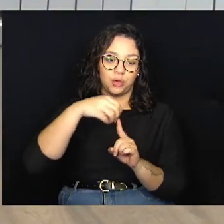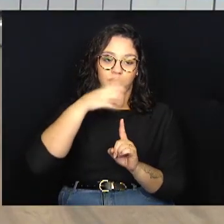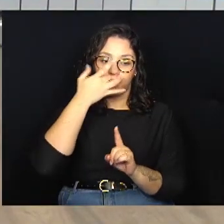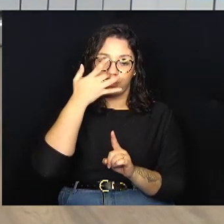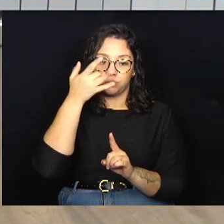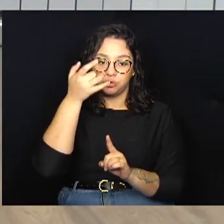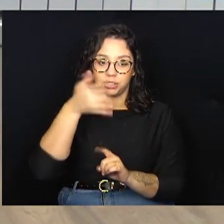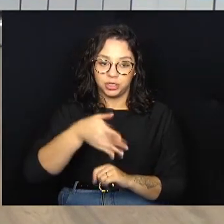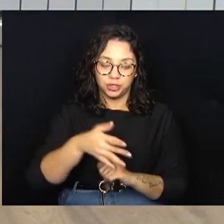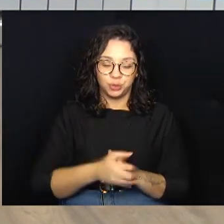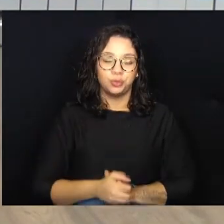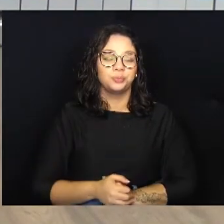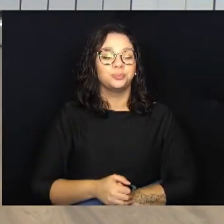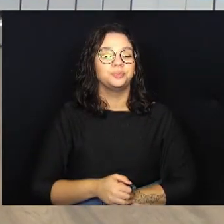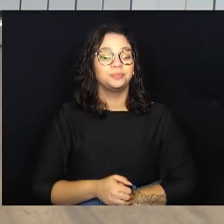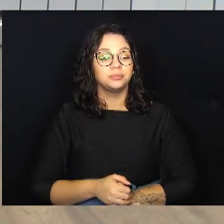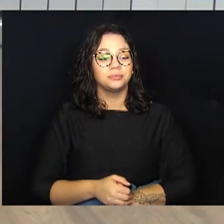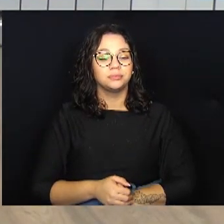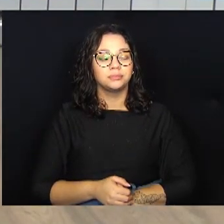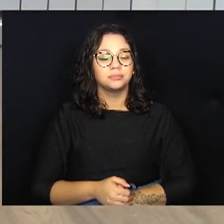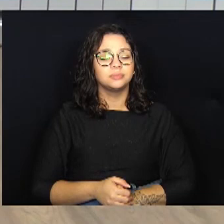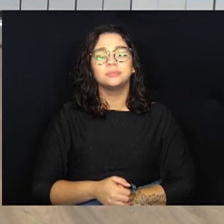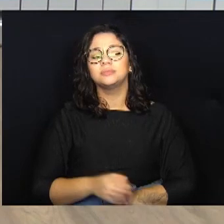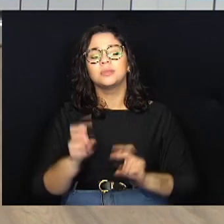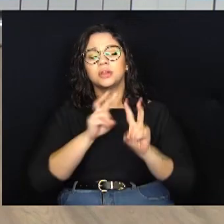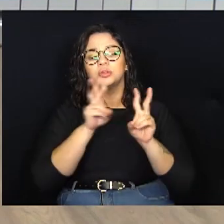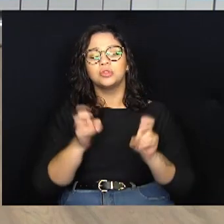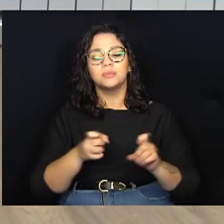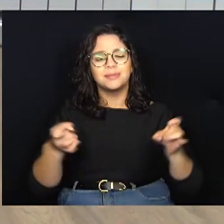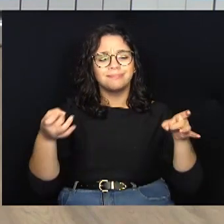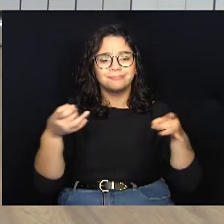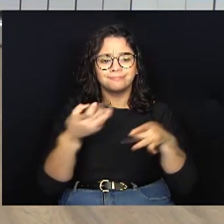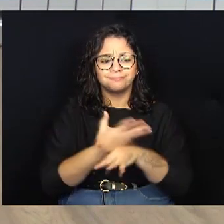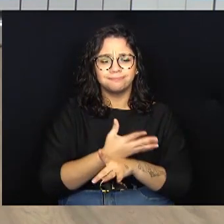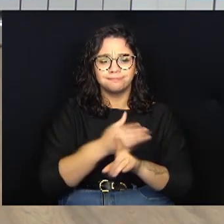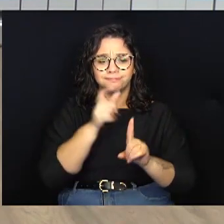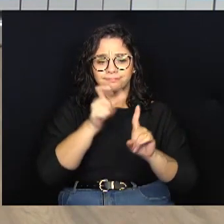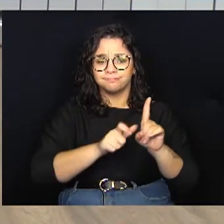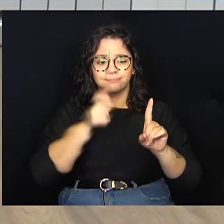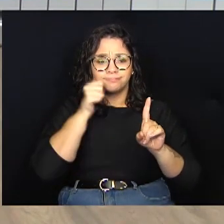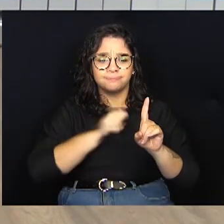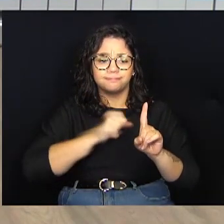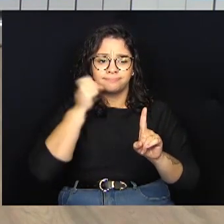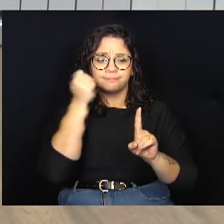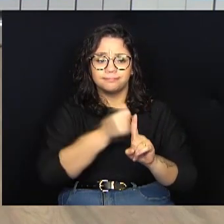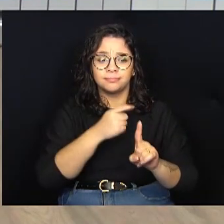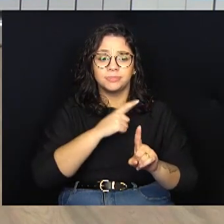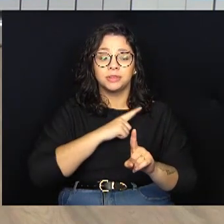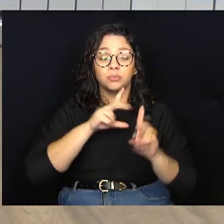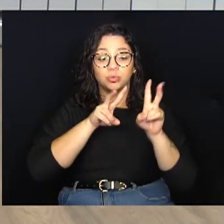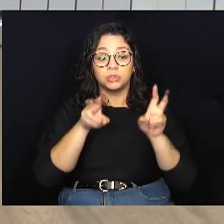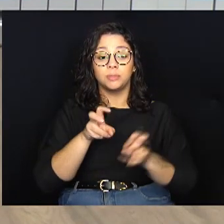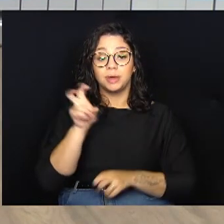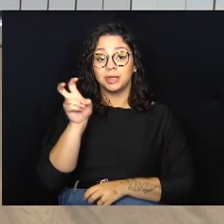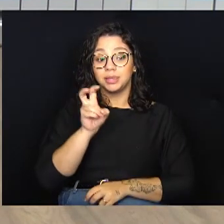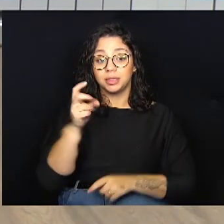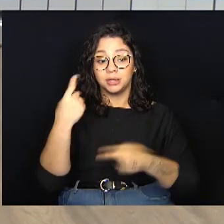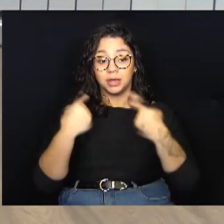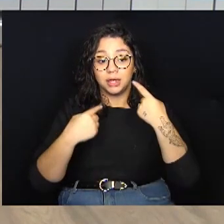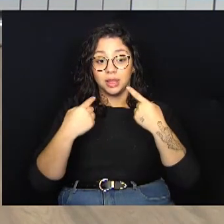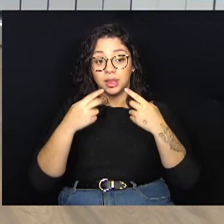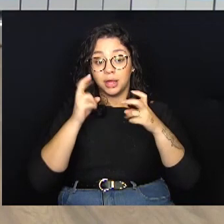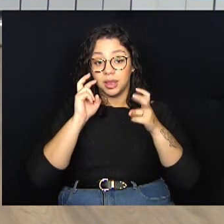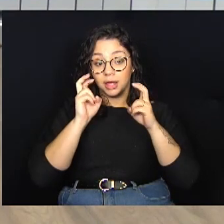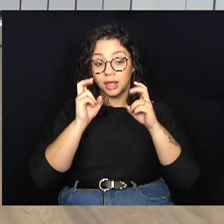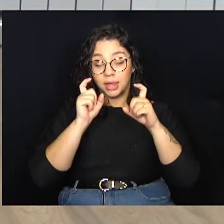E o combate ao feminicídio foi o tema da 5ª reunião do Parlamento da Região Metropolitana de Campinas,